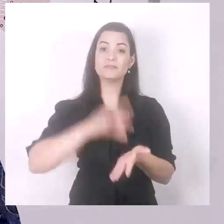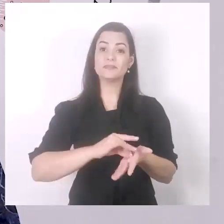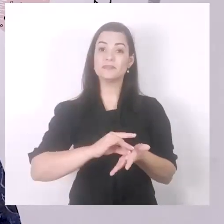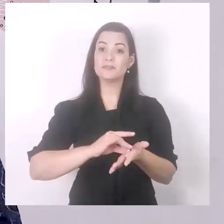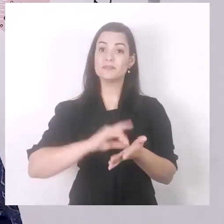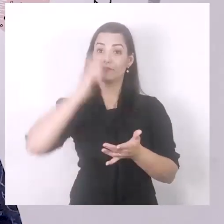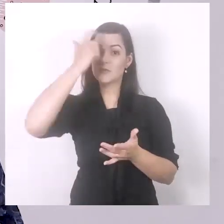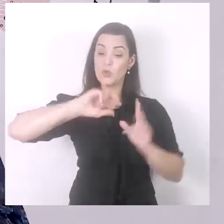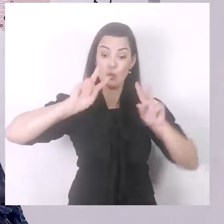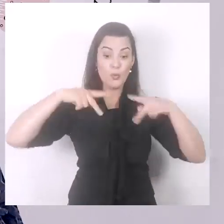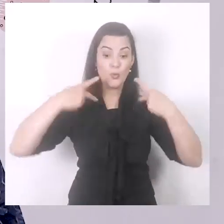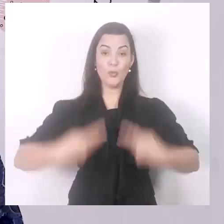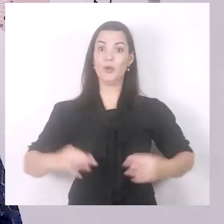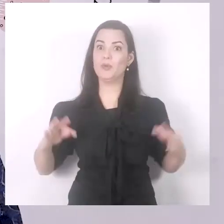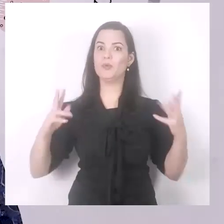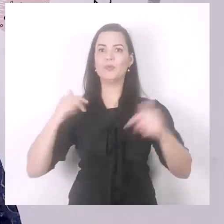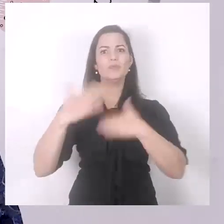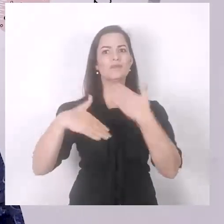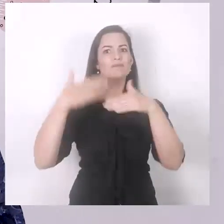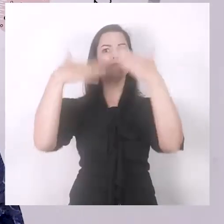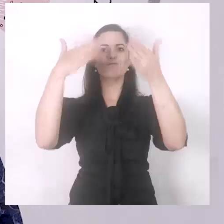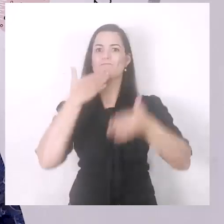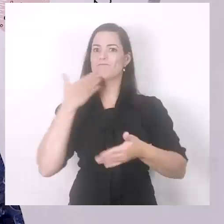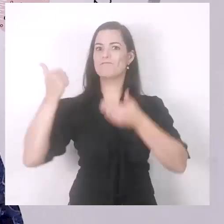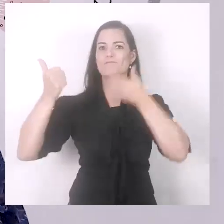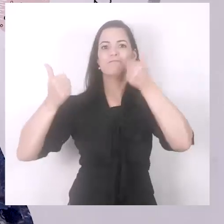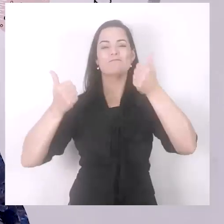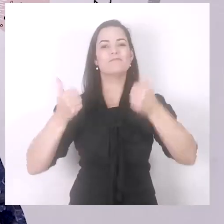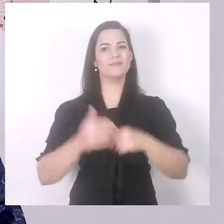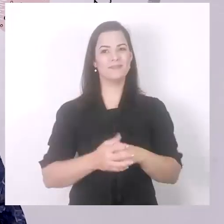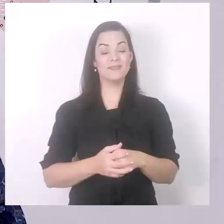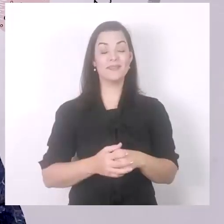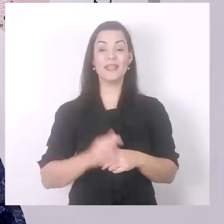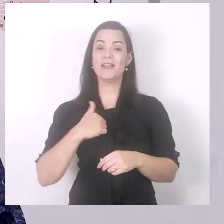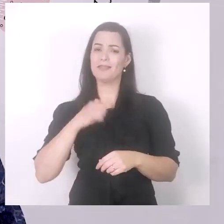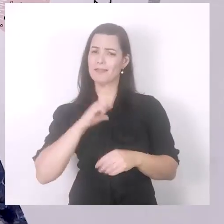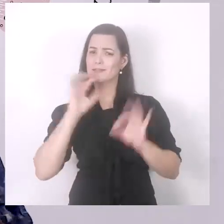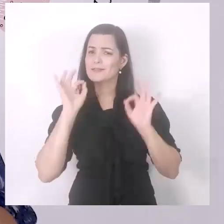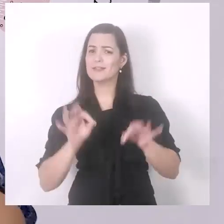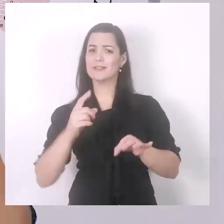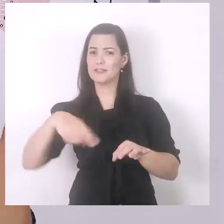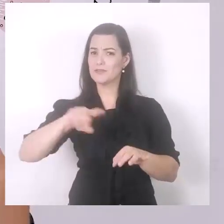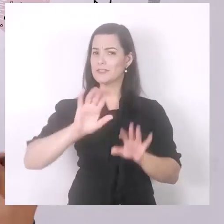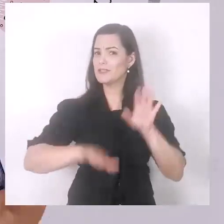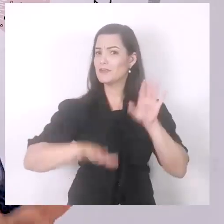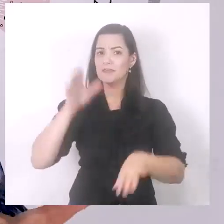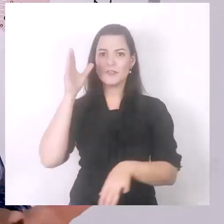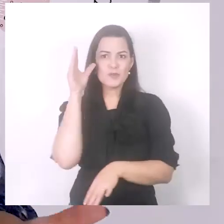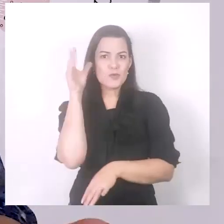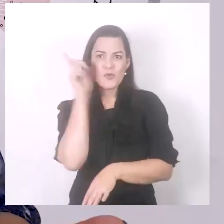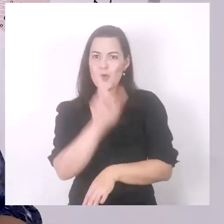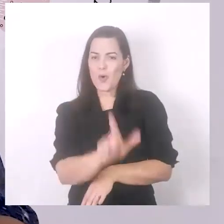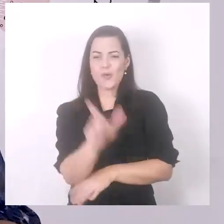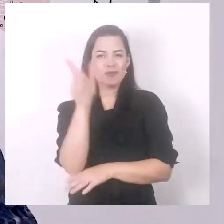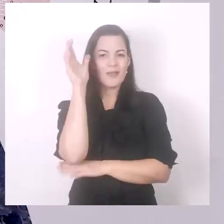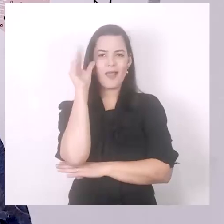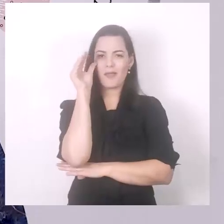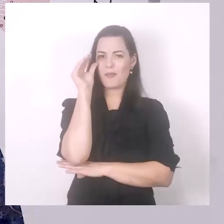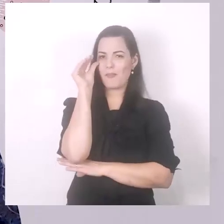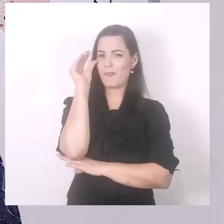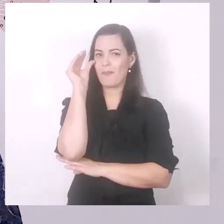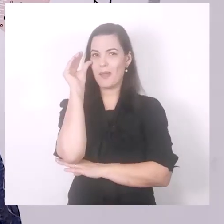o desenvolvimento da humanidade. Eu aposto que você não imaginava que nós teríamos tanta história